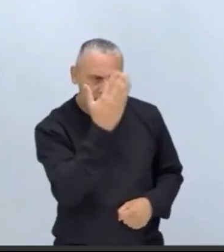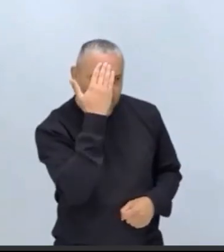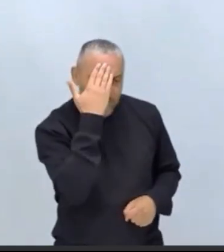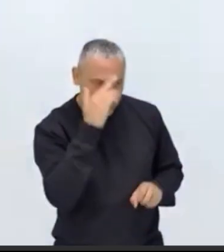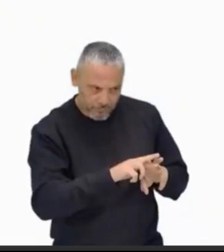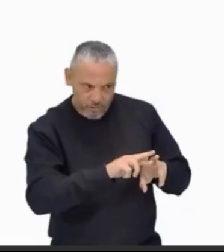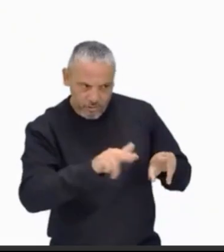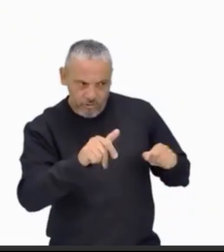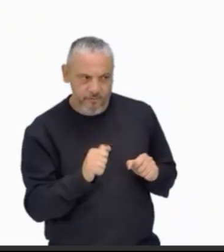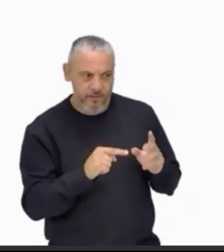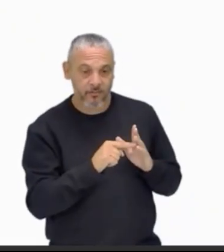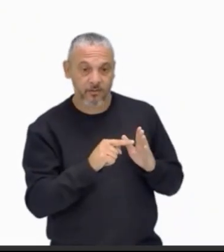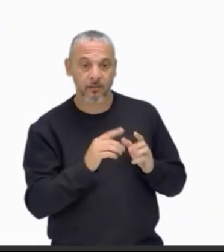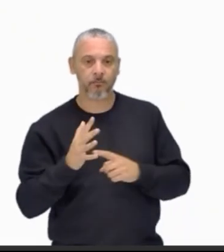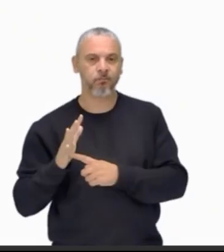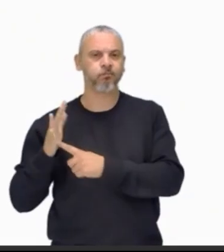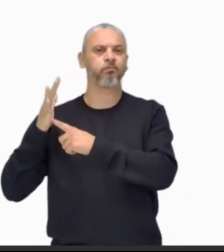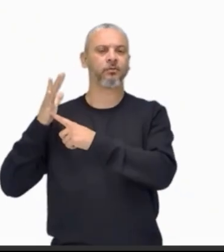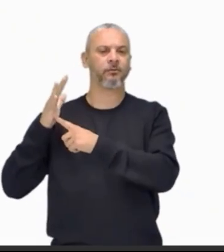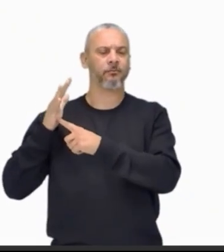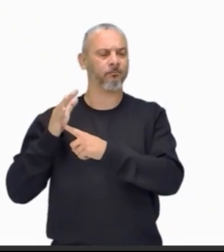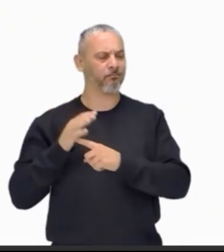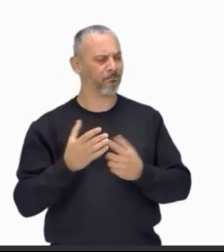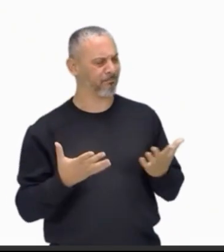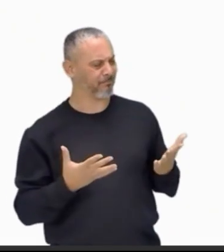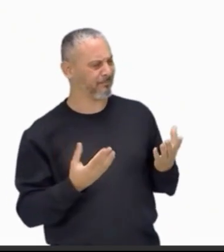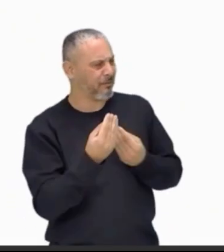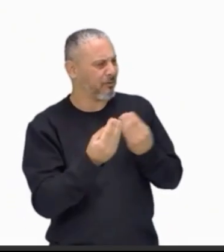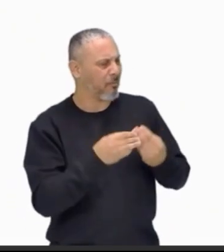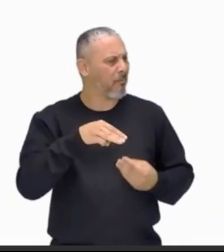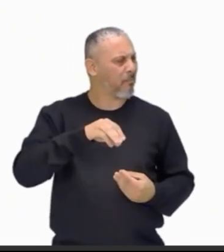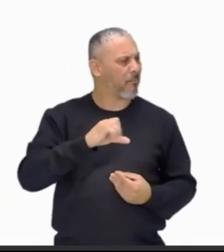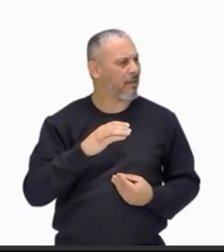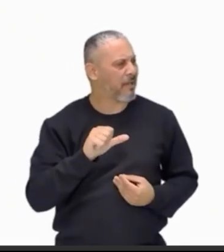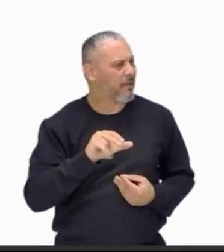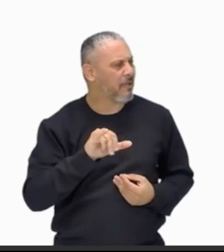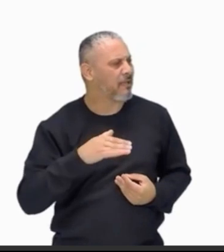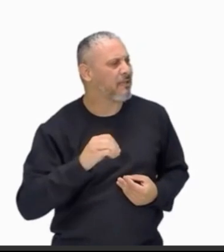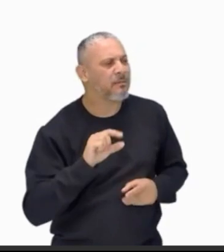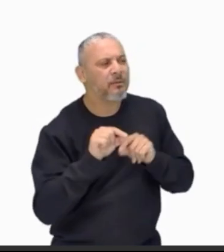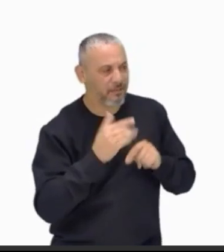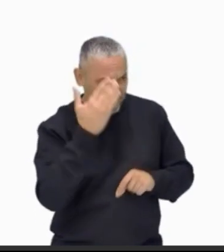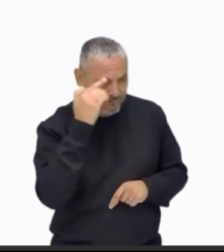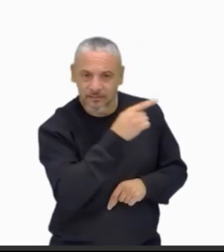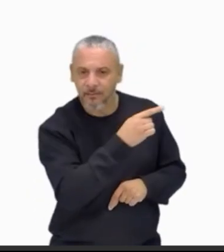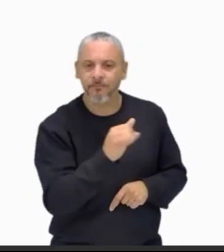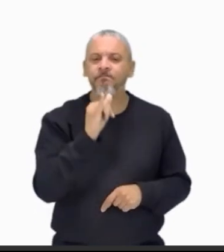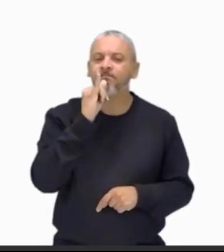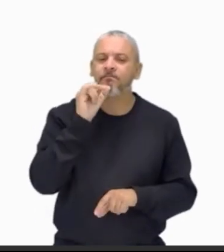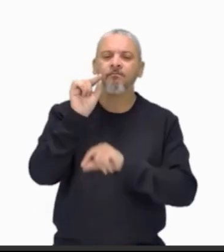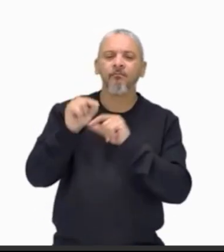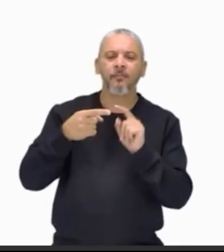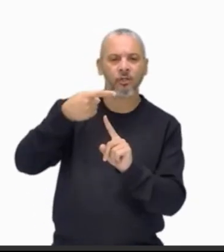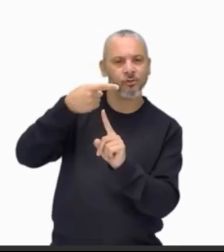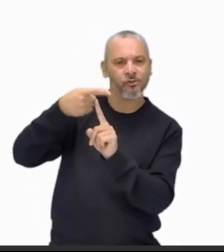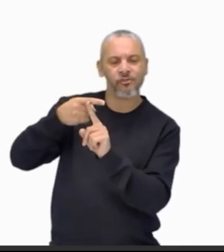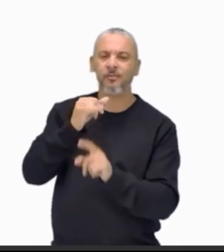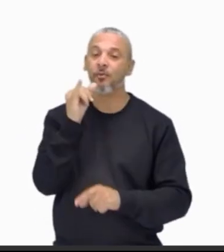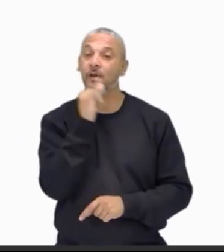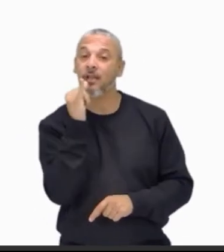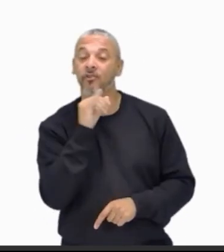qual é a diferença entre uma máquina e um mecanismo. E aqui nós vamos trazer alguns exemplos sobre quais são os tipos de energia